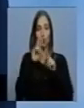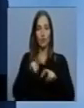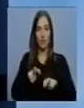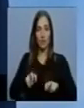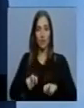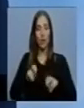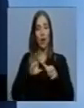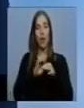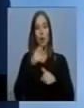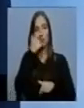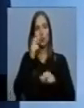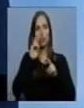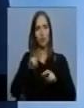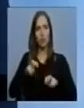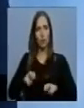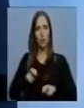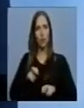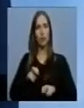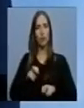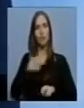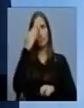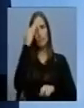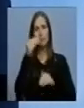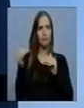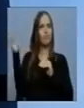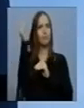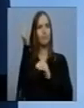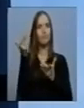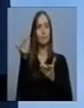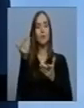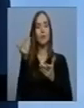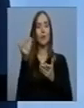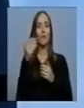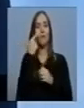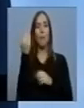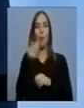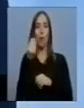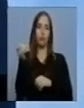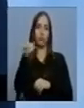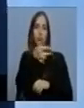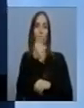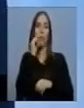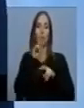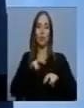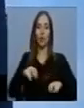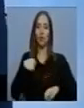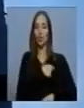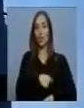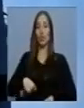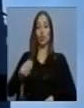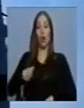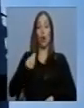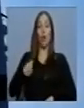investigadores muito mais seniores e reputadas do que este investigando a xilinx que não estrela jovem